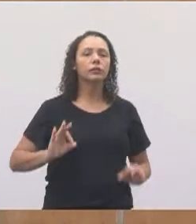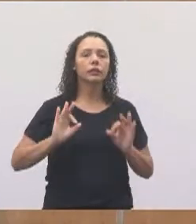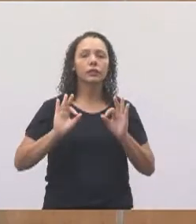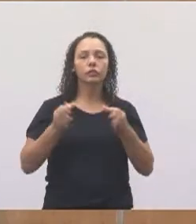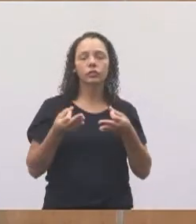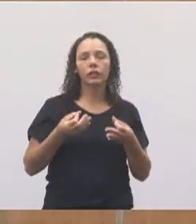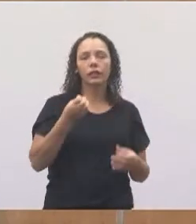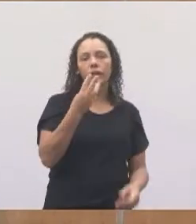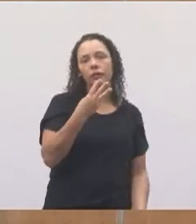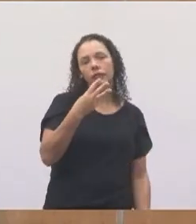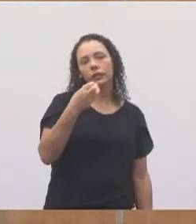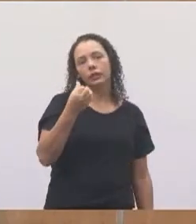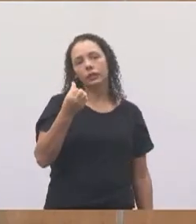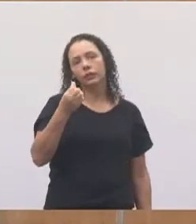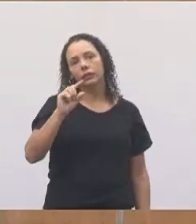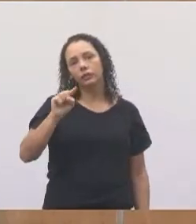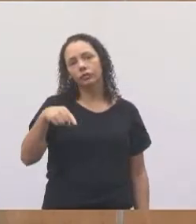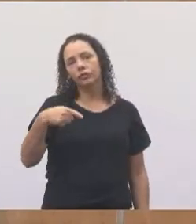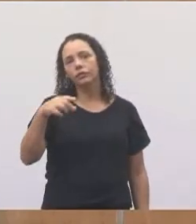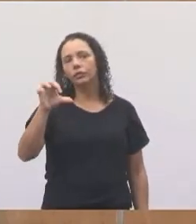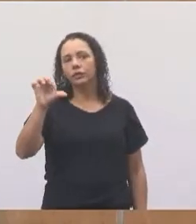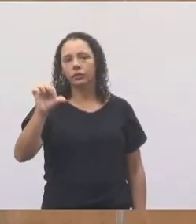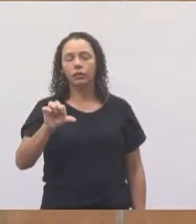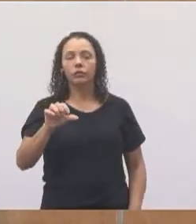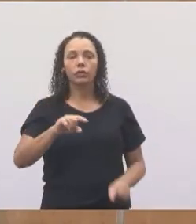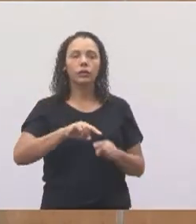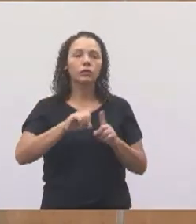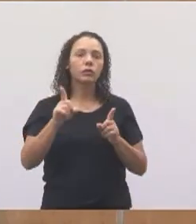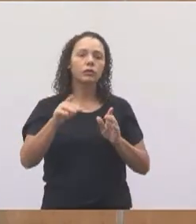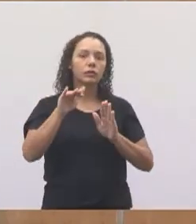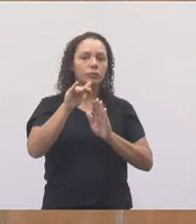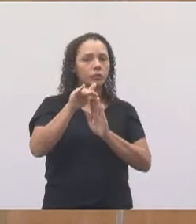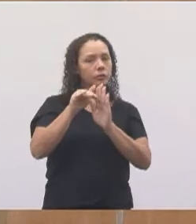36,9%. Nós estamos fazendo uma redução de